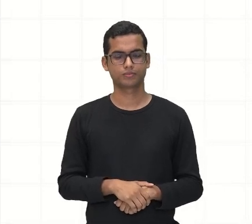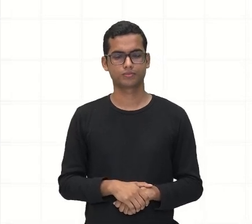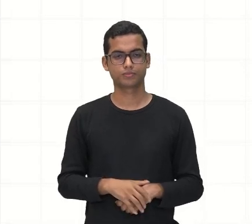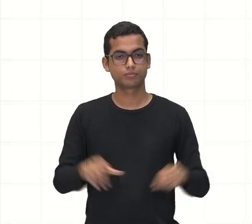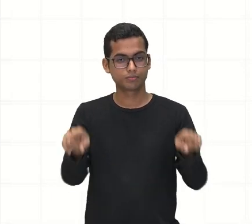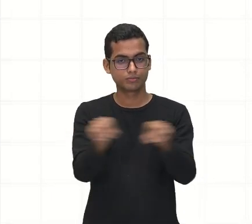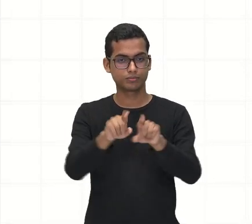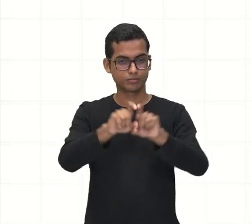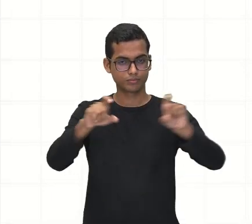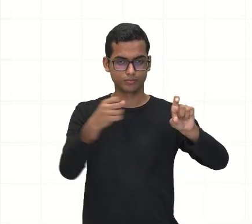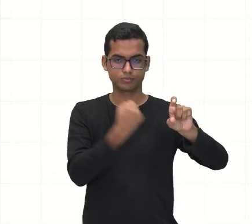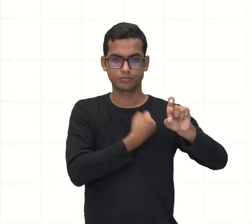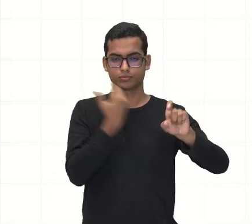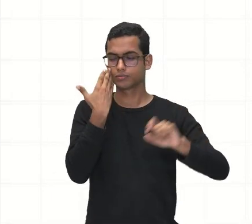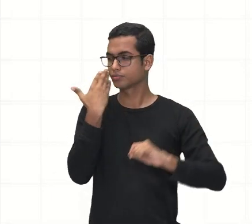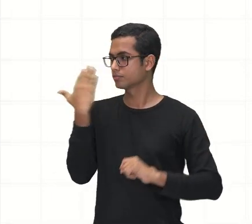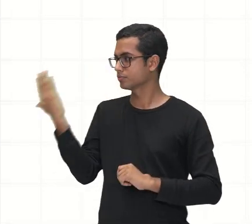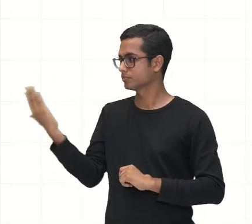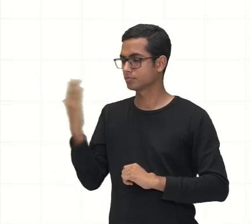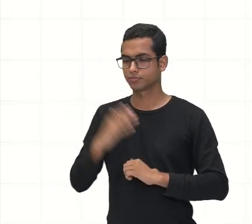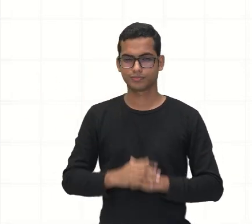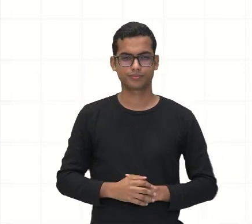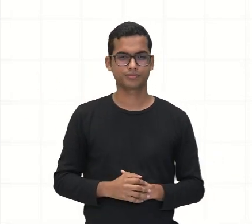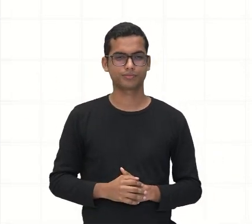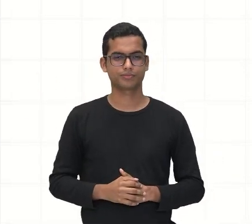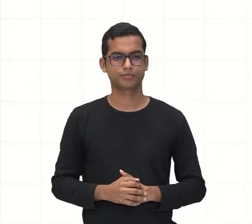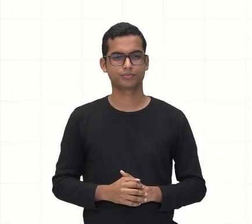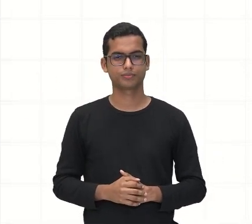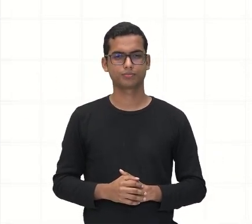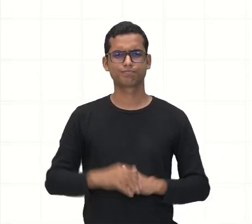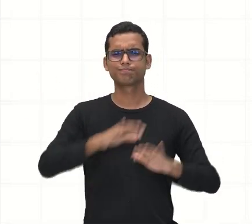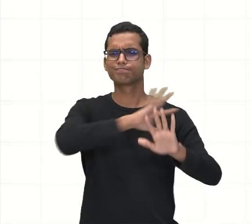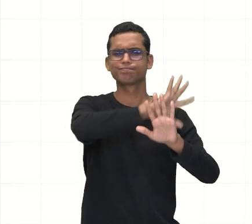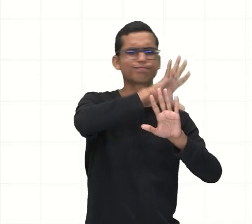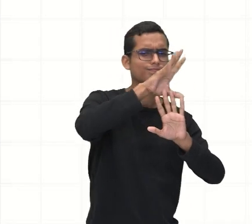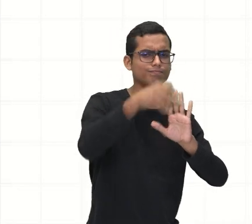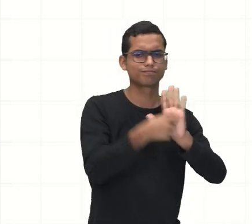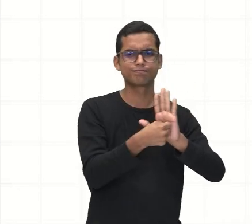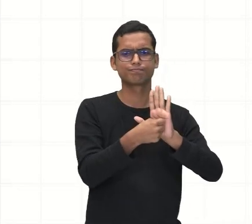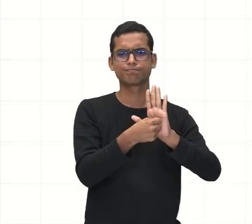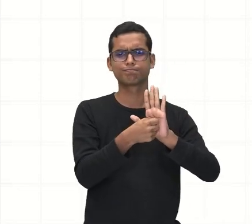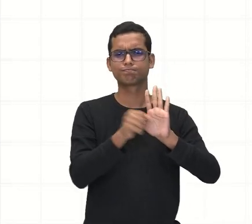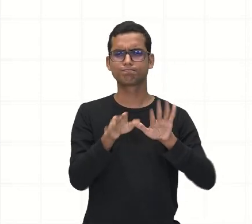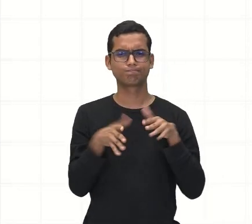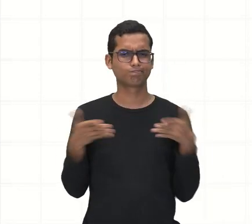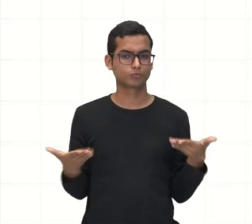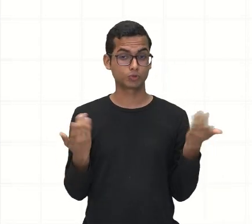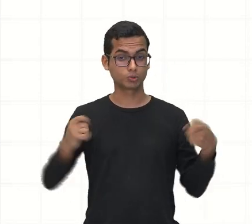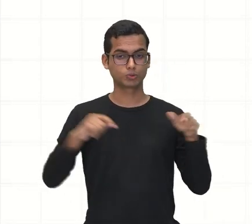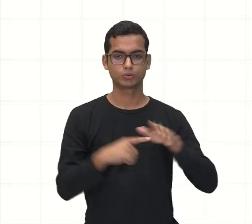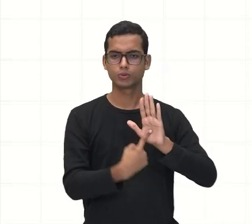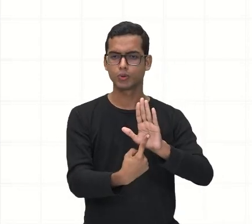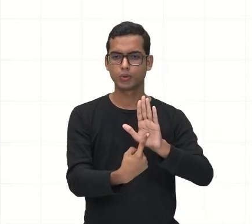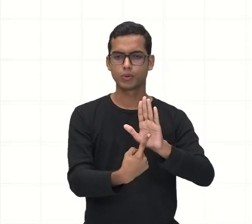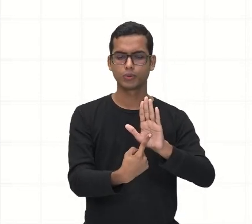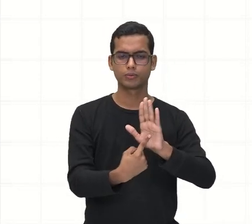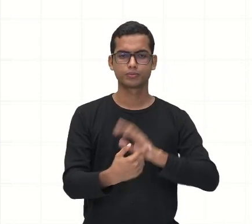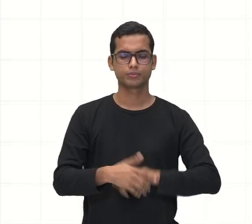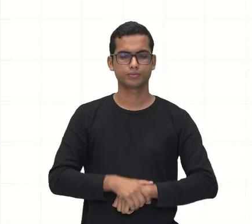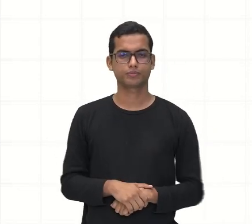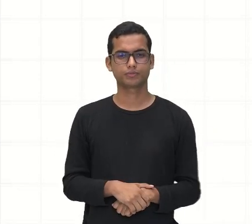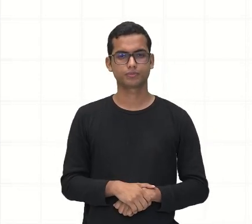expressões numéricas, quando aparecer símbolos, quais são os símbolos que podem aparecer? Pode aparecer